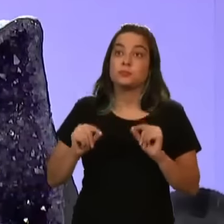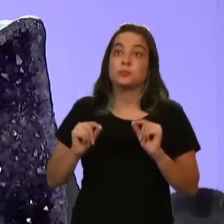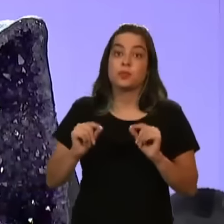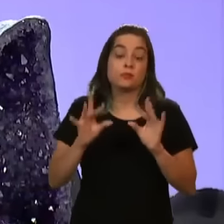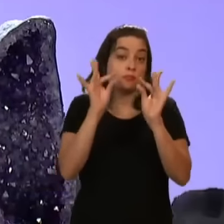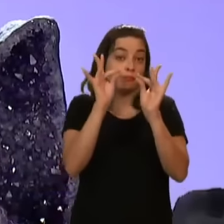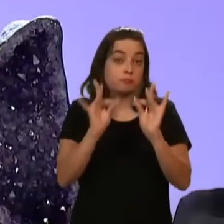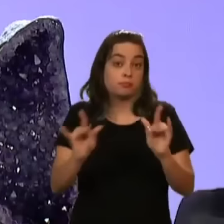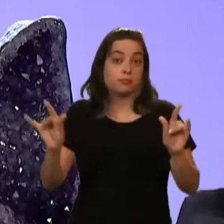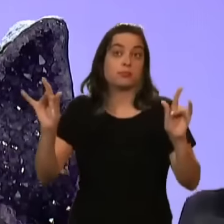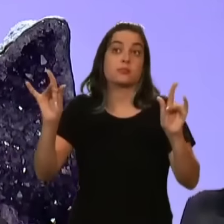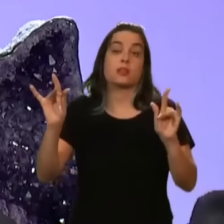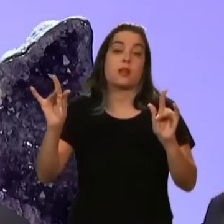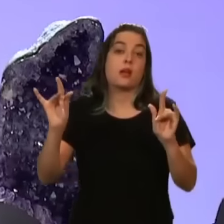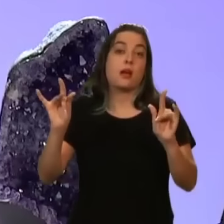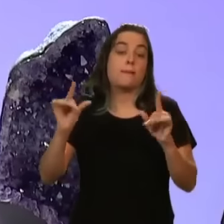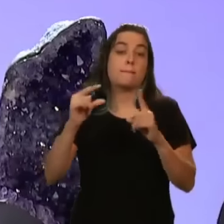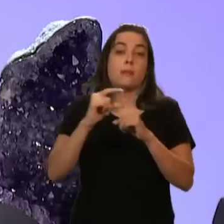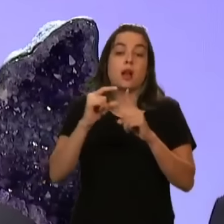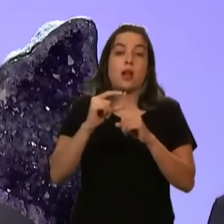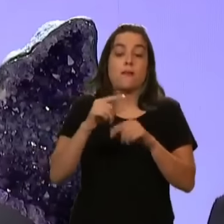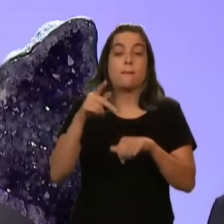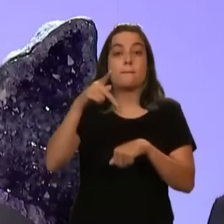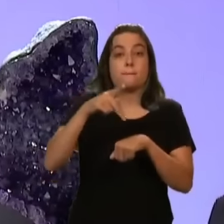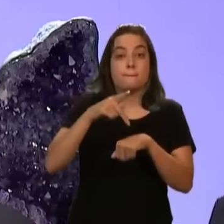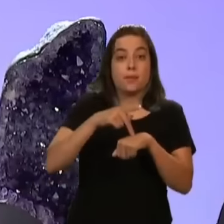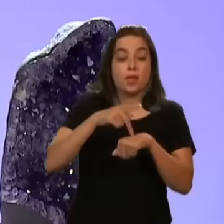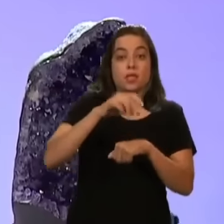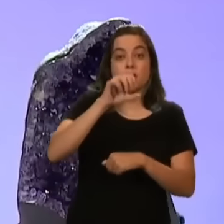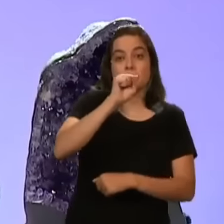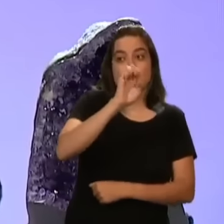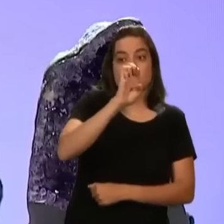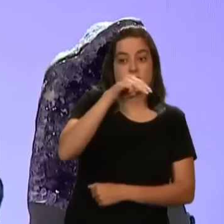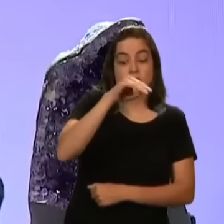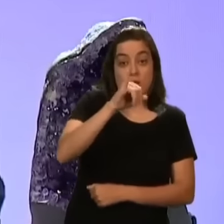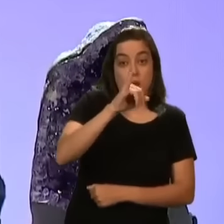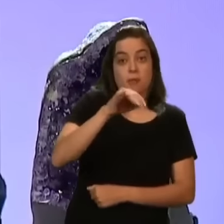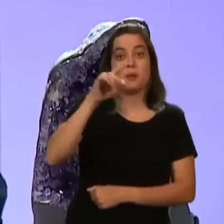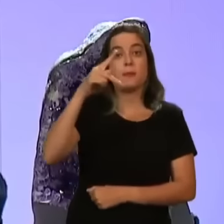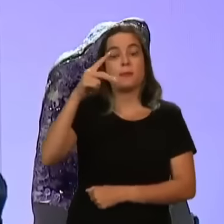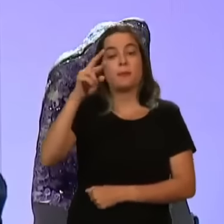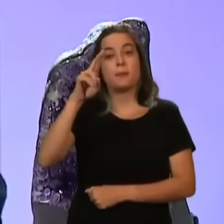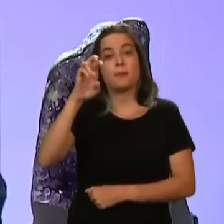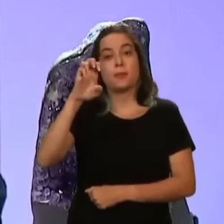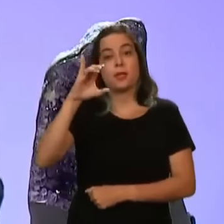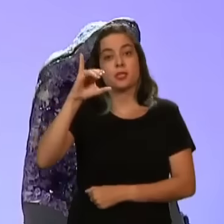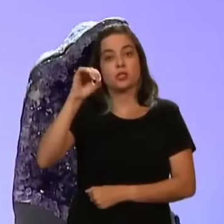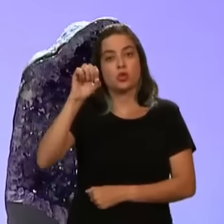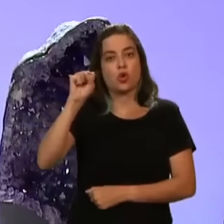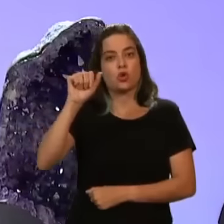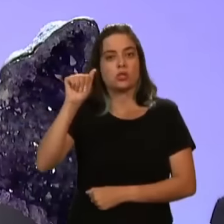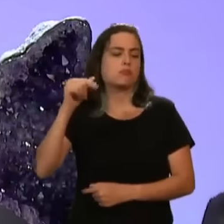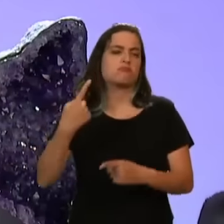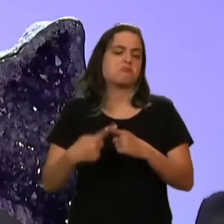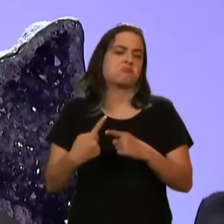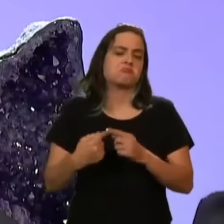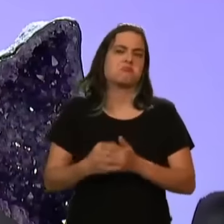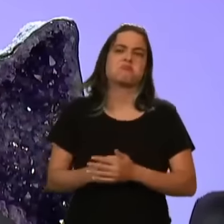termo pedra semi-preciosa, porque na verdade não havia um consenso. O